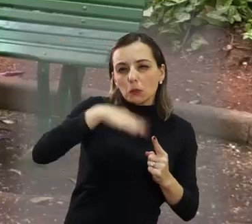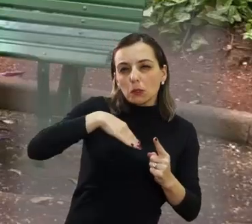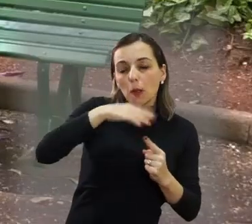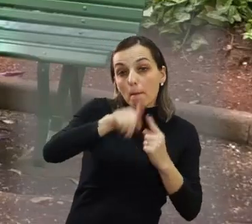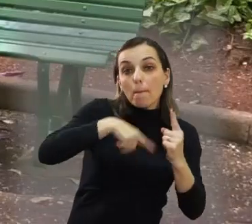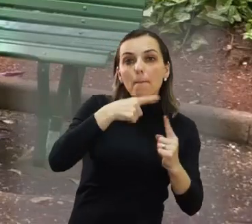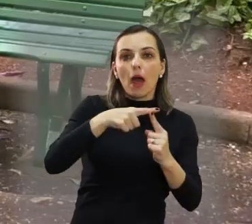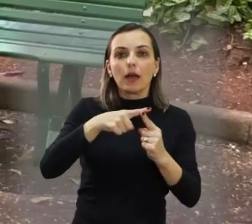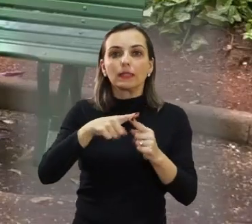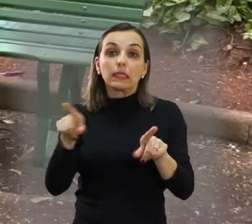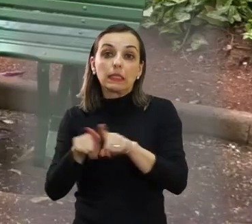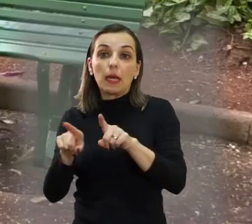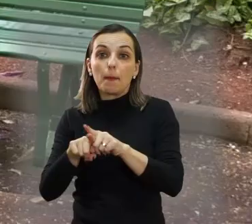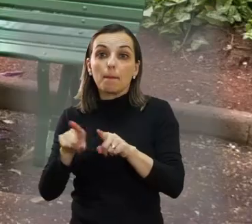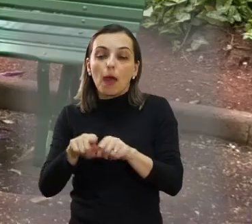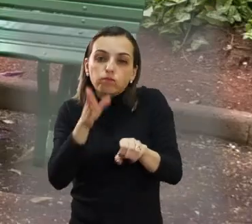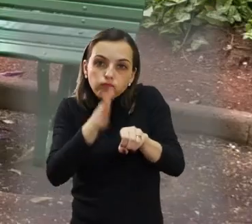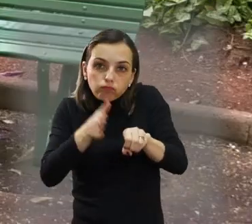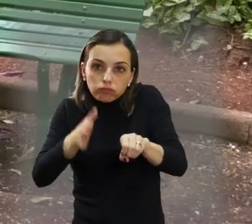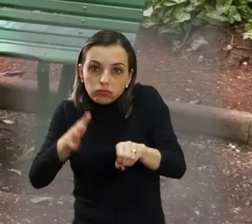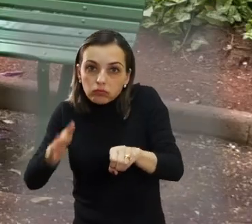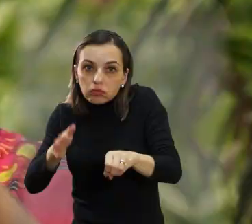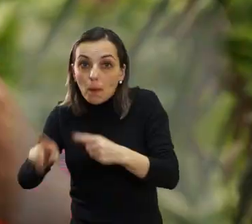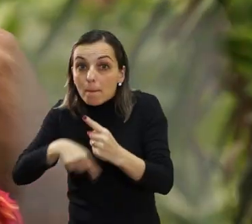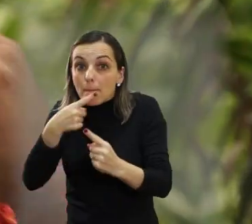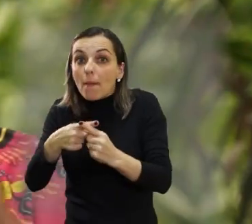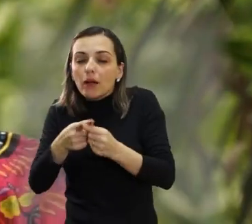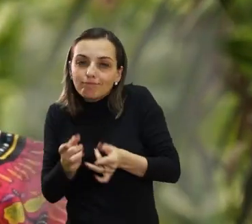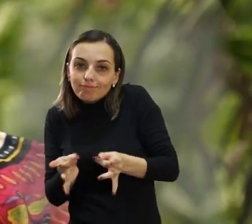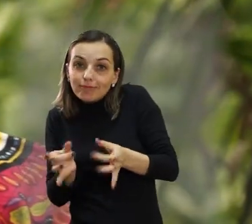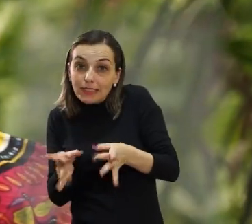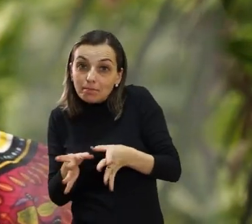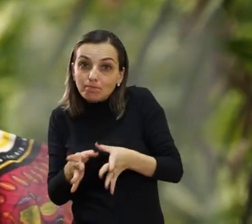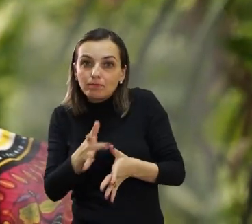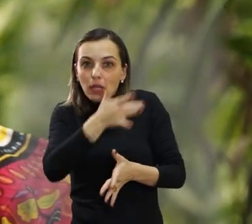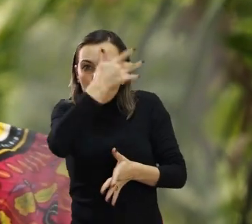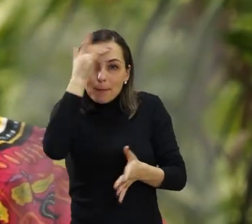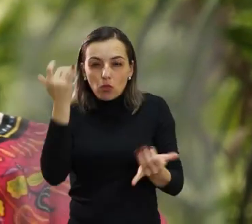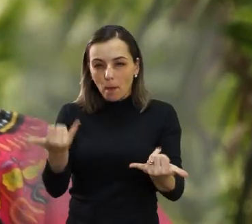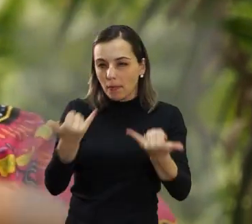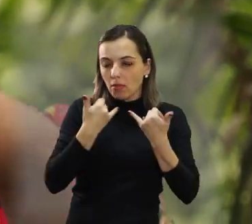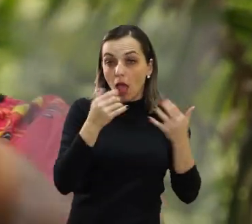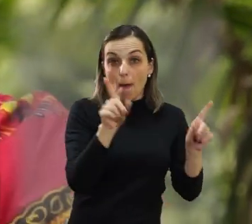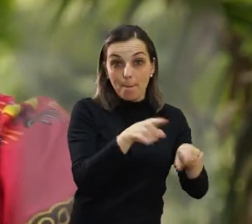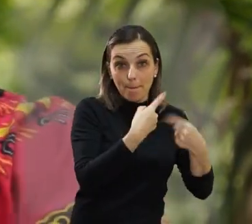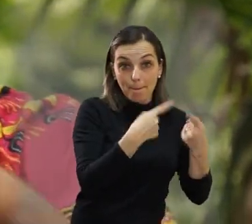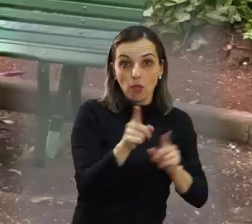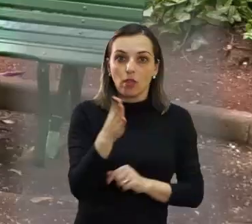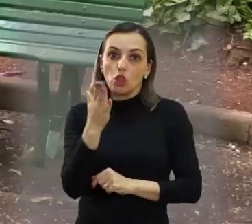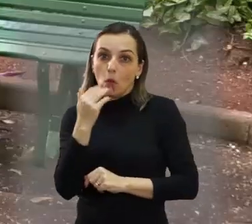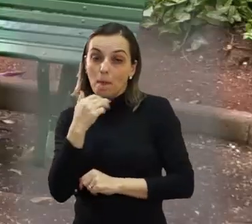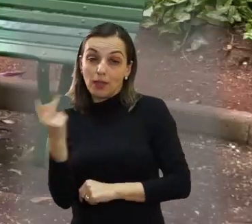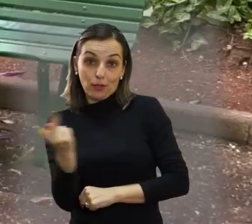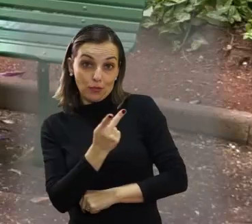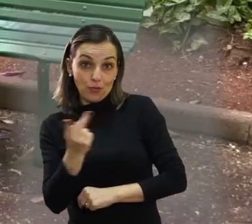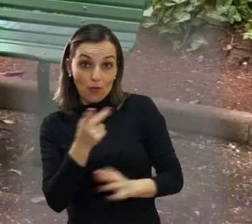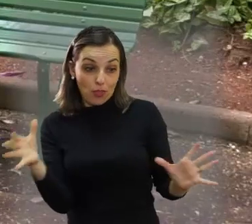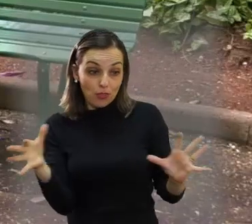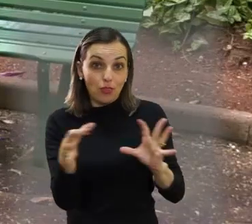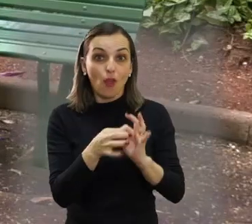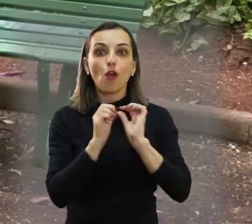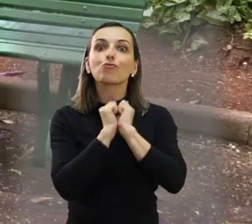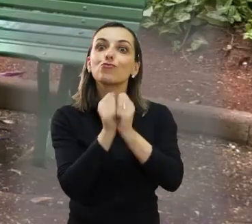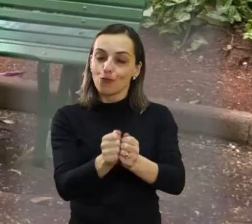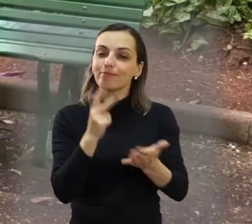com uma pimenta dedo de moça recheada e trabalho com nhoque recheado, né? Que dizem que música